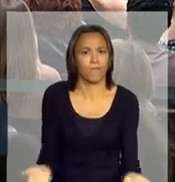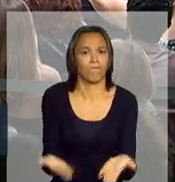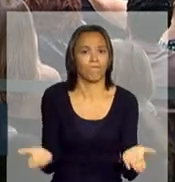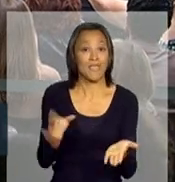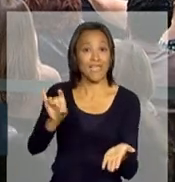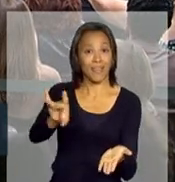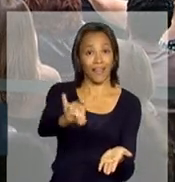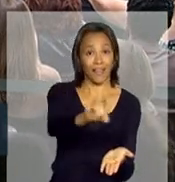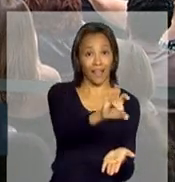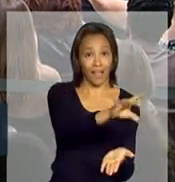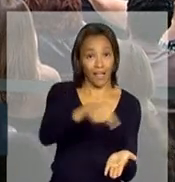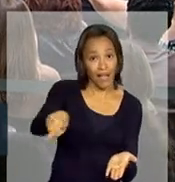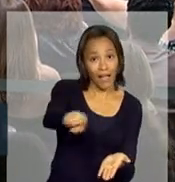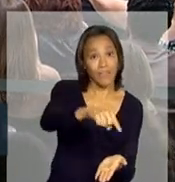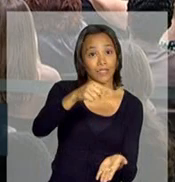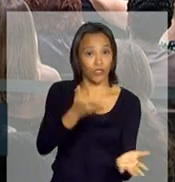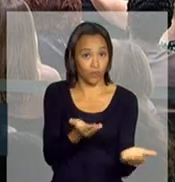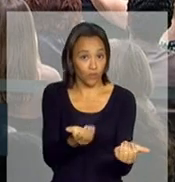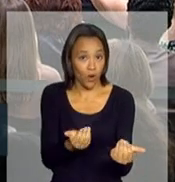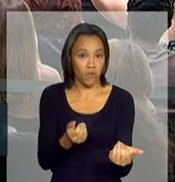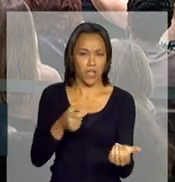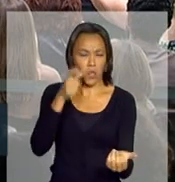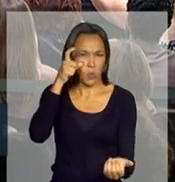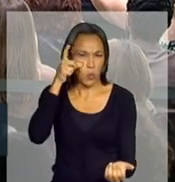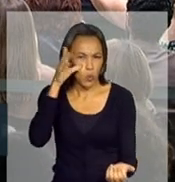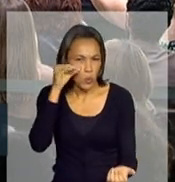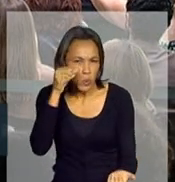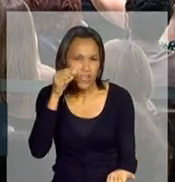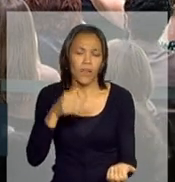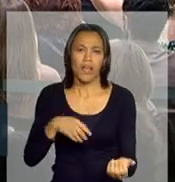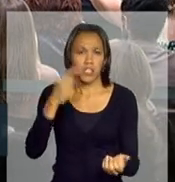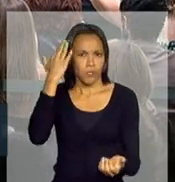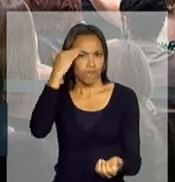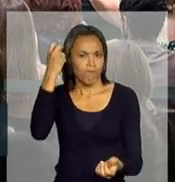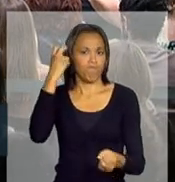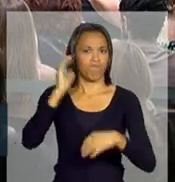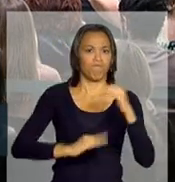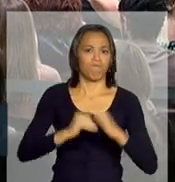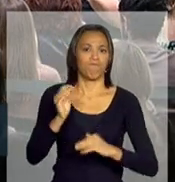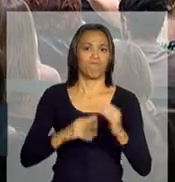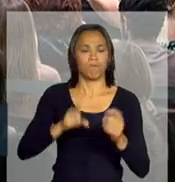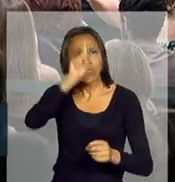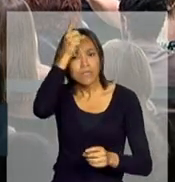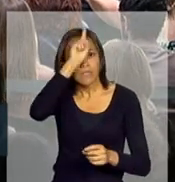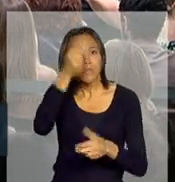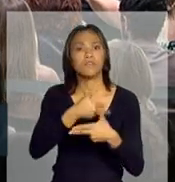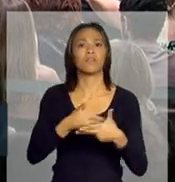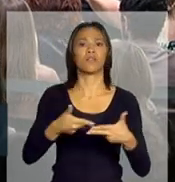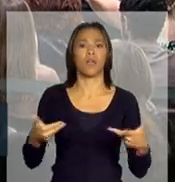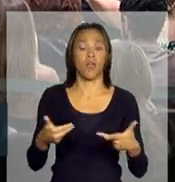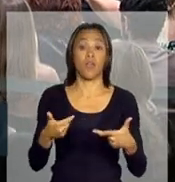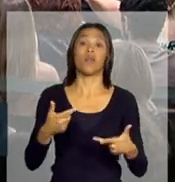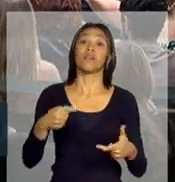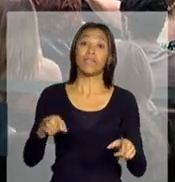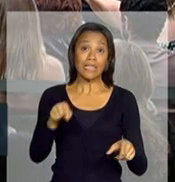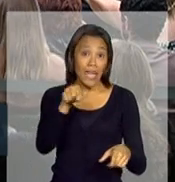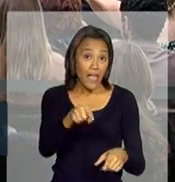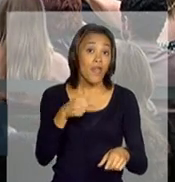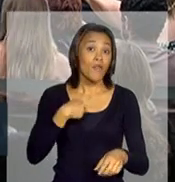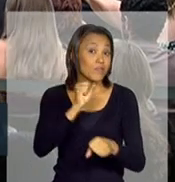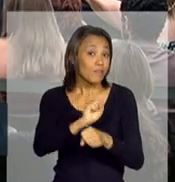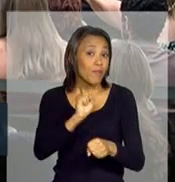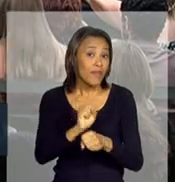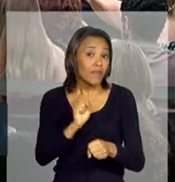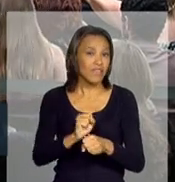um de vocês a curiosidade a capacidade criativa espero que essa curiosidade